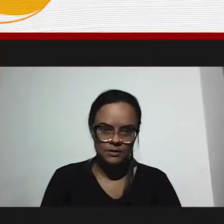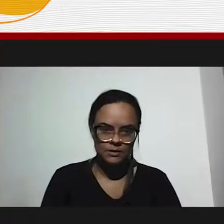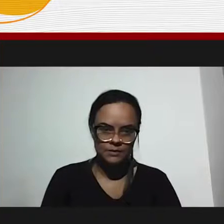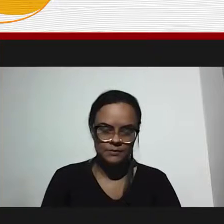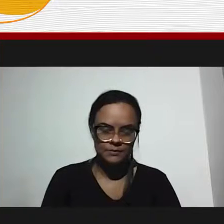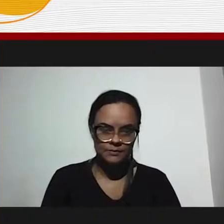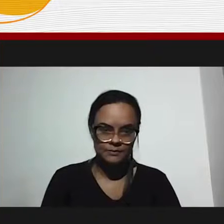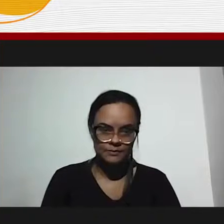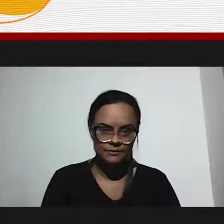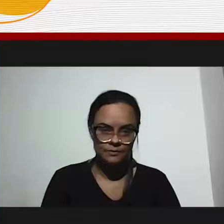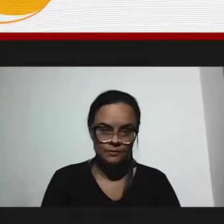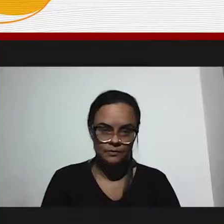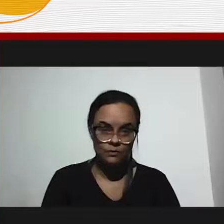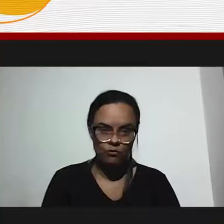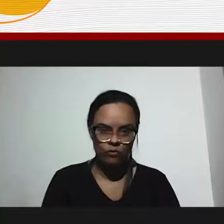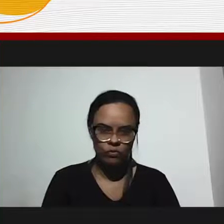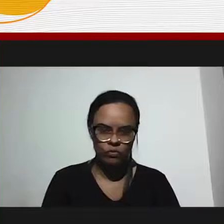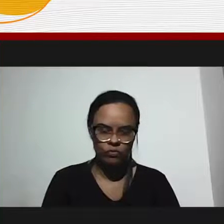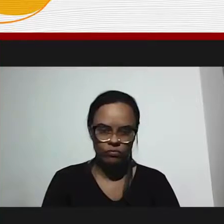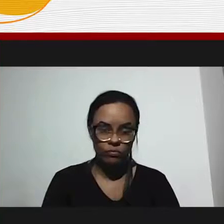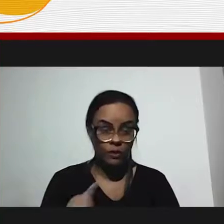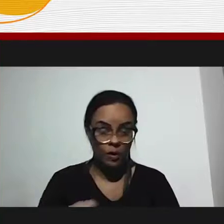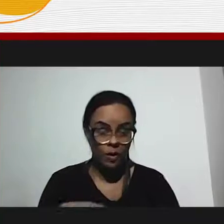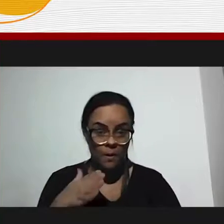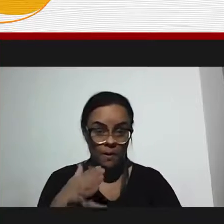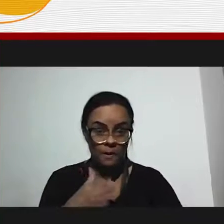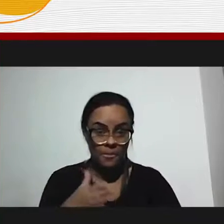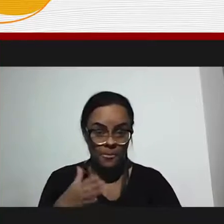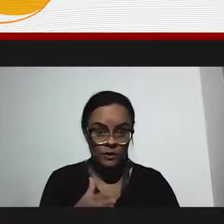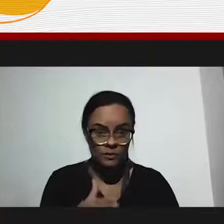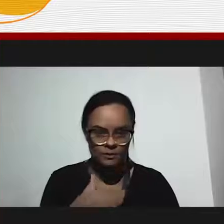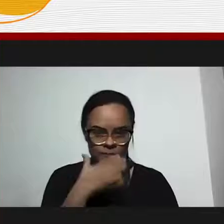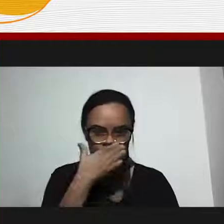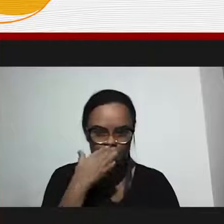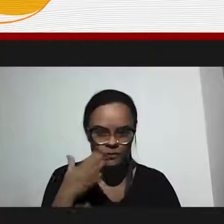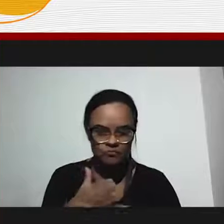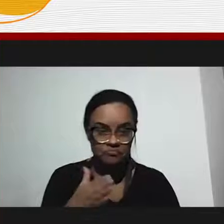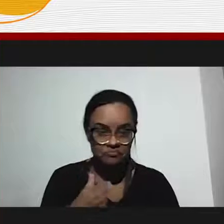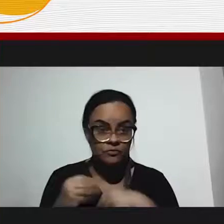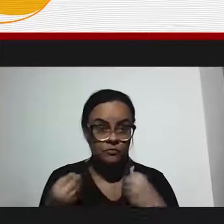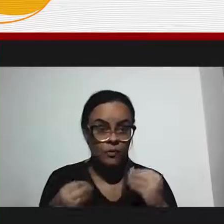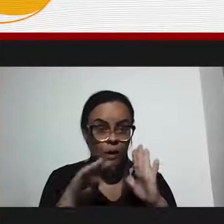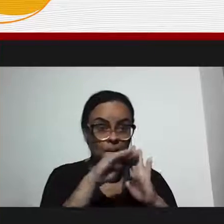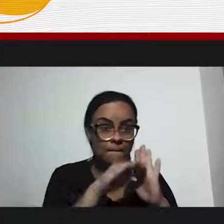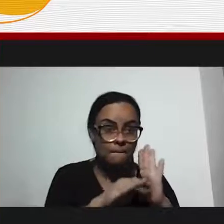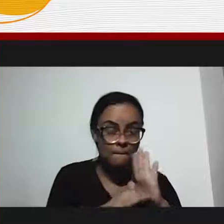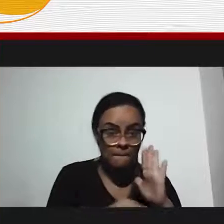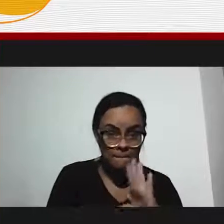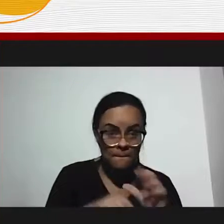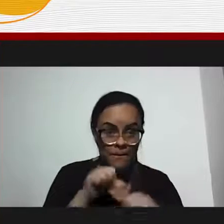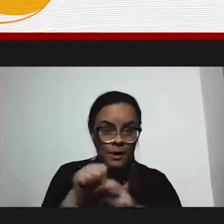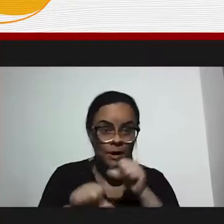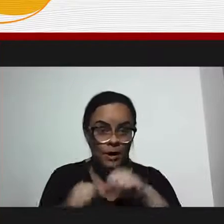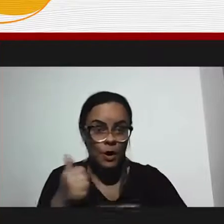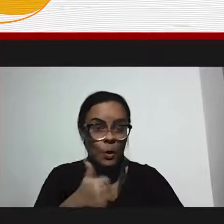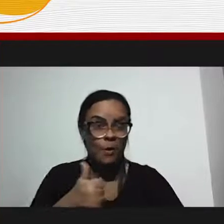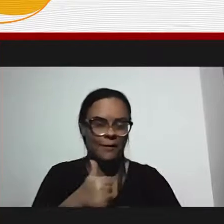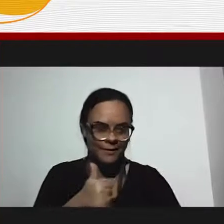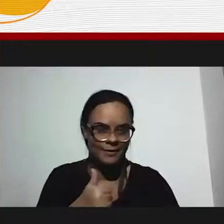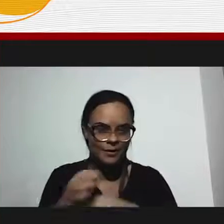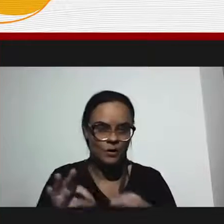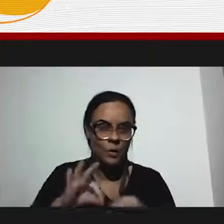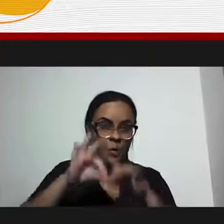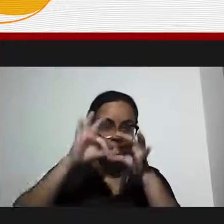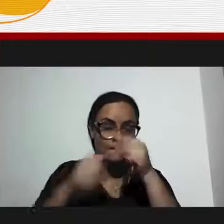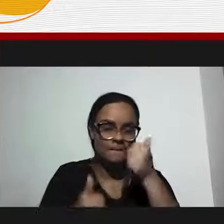menos. Hoje eu participo, vou falar até um pouquinho rápido, André, eu participo de um programa de transição de carreira do paraatleta. Hoje eu trabalho